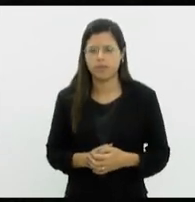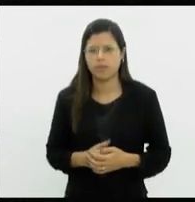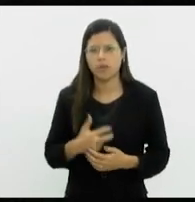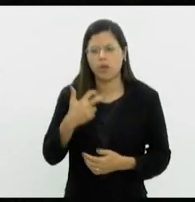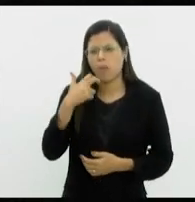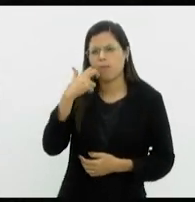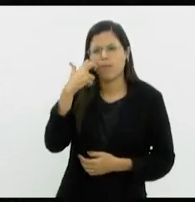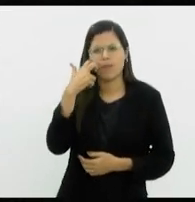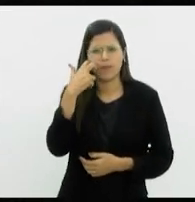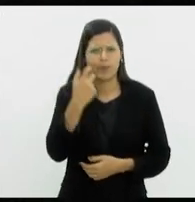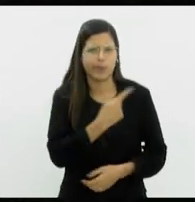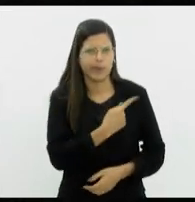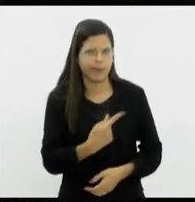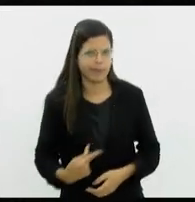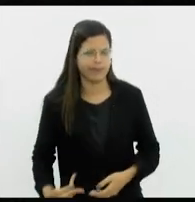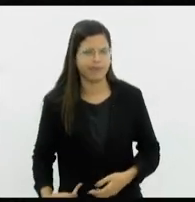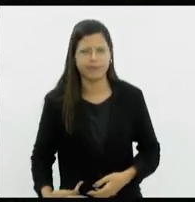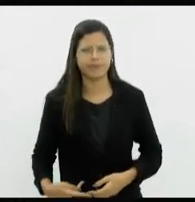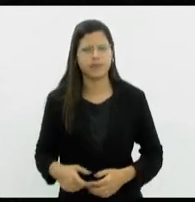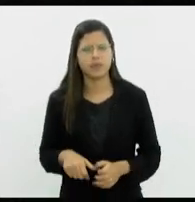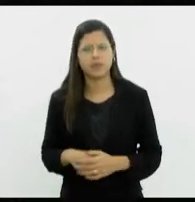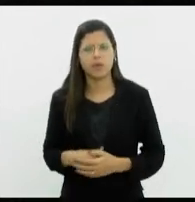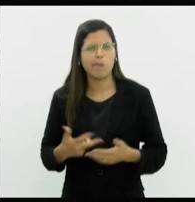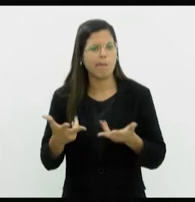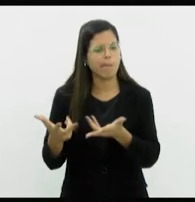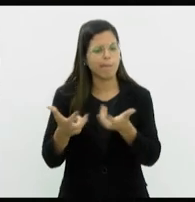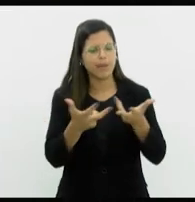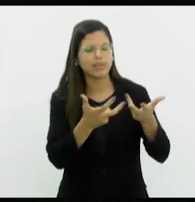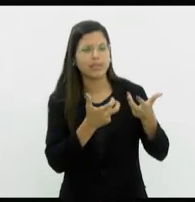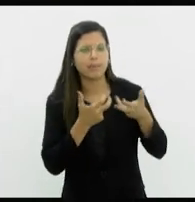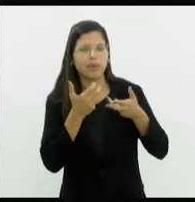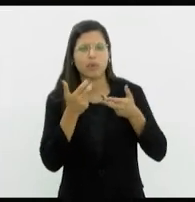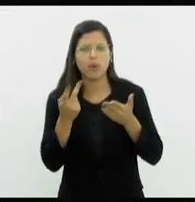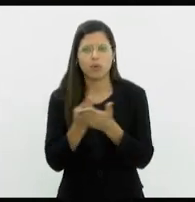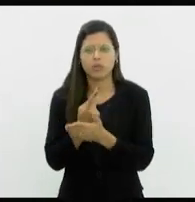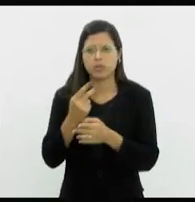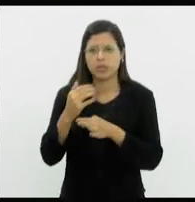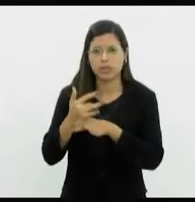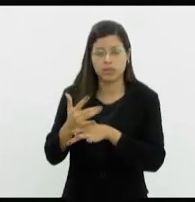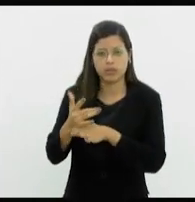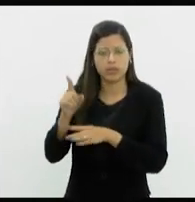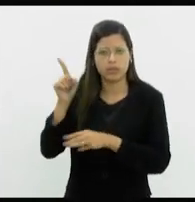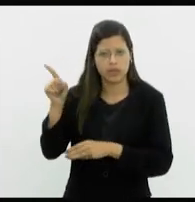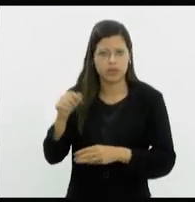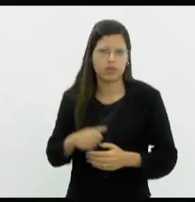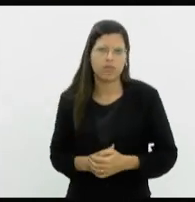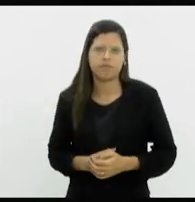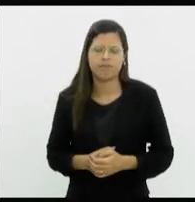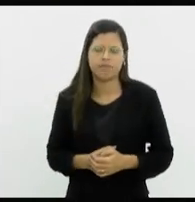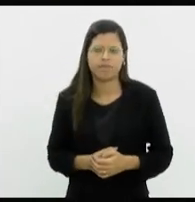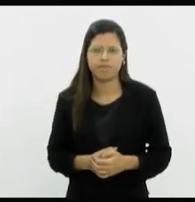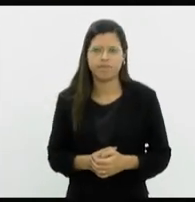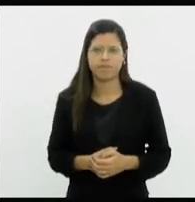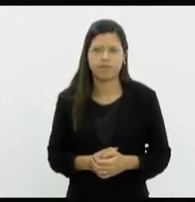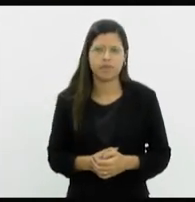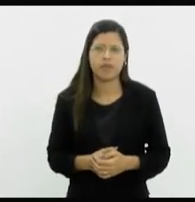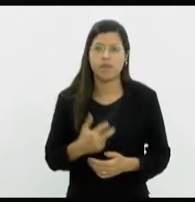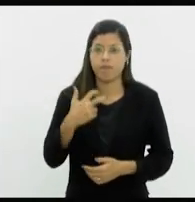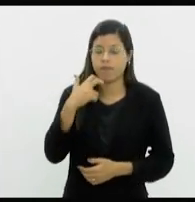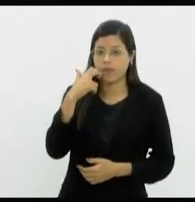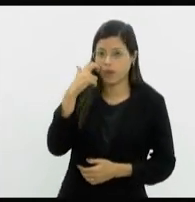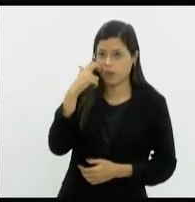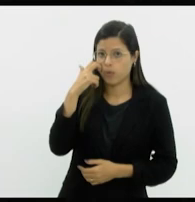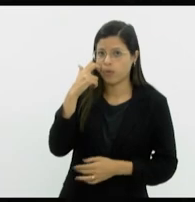vergonha, presidente, o que eu tenho visto no município de Belford Roxo. E é muito vergonha